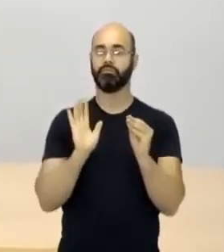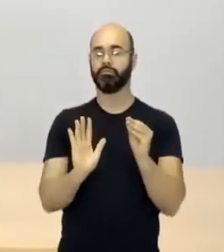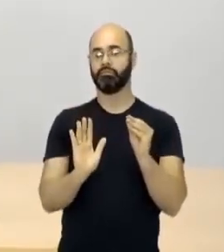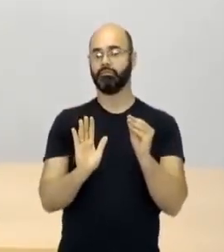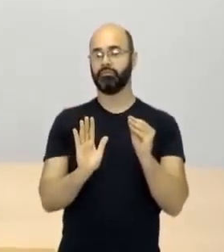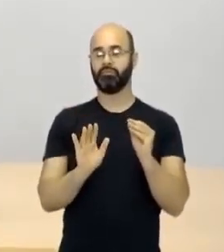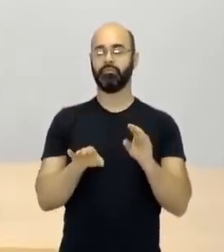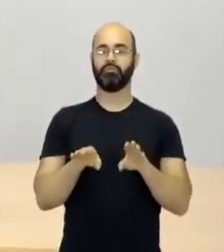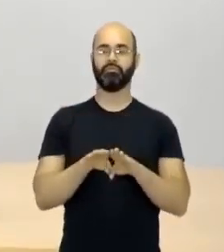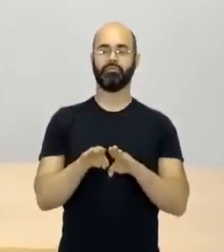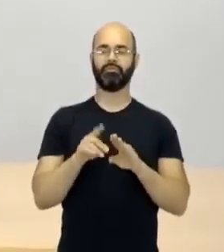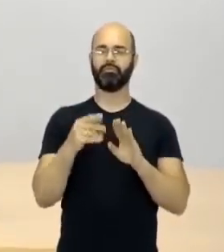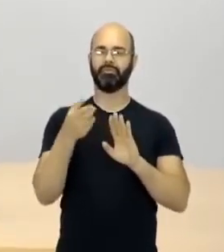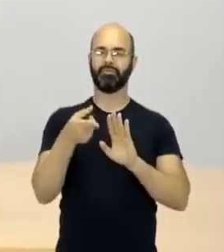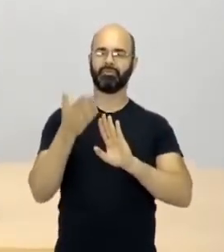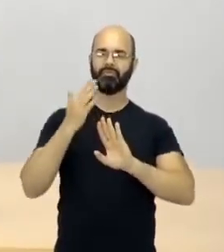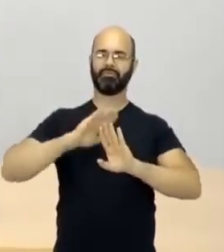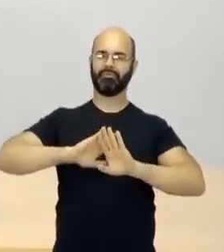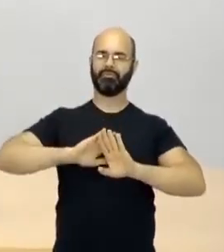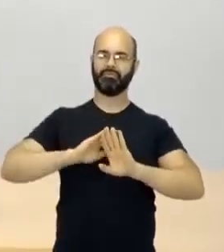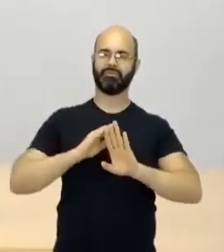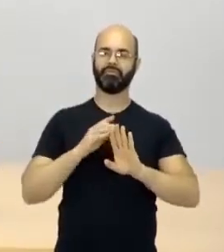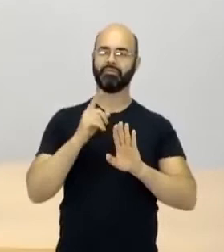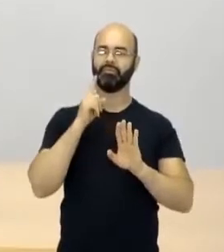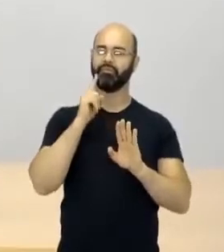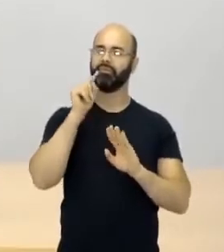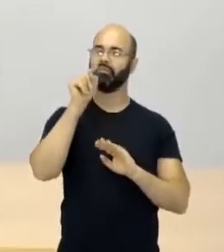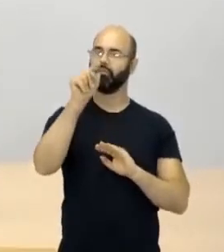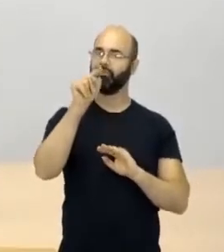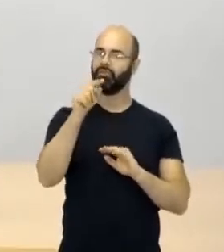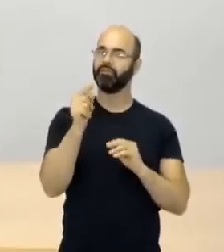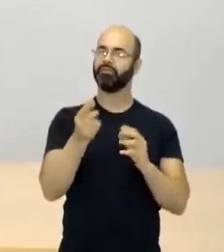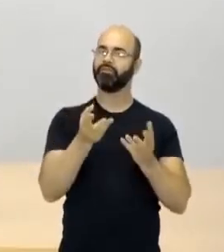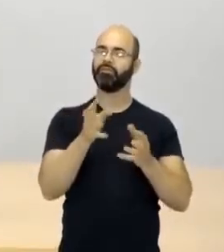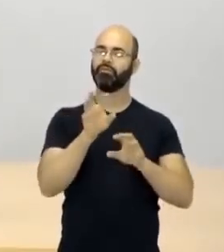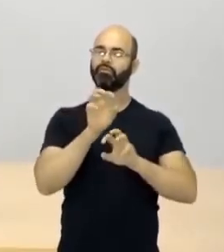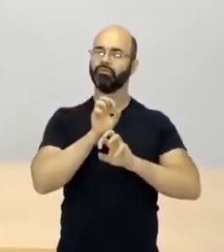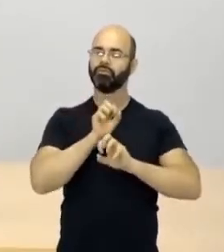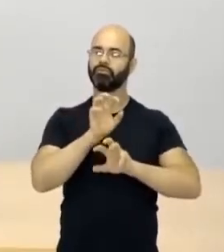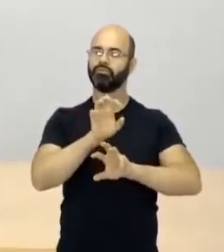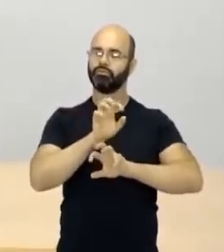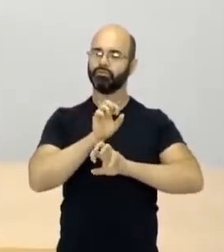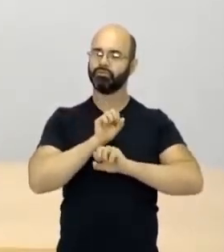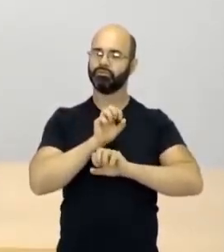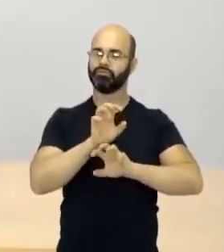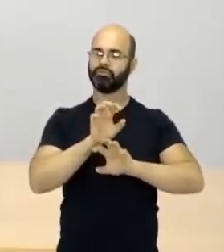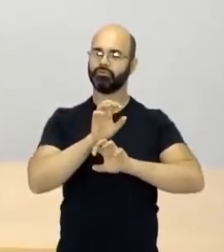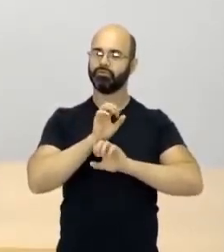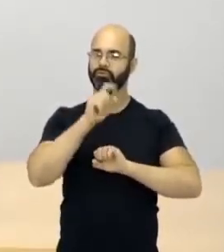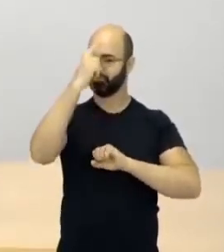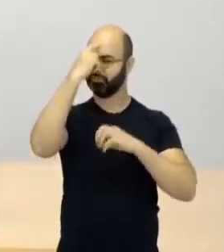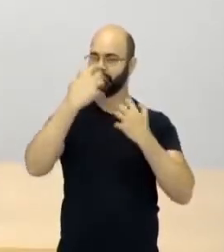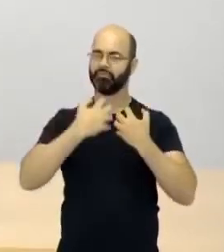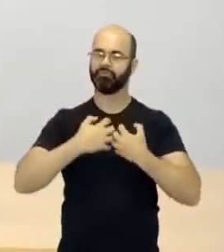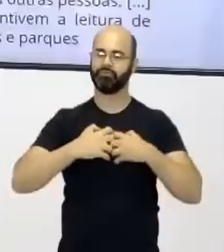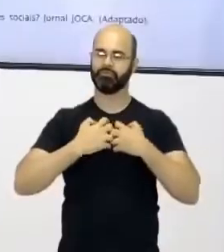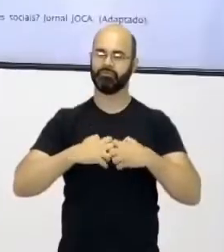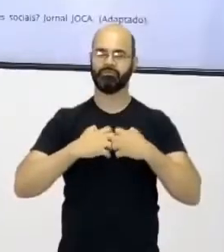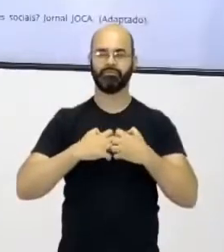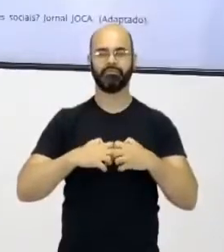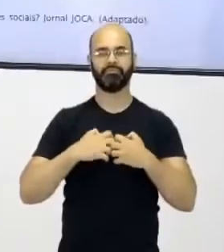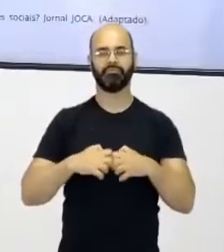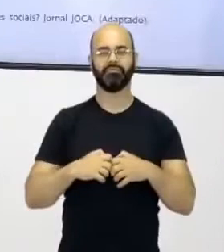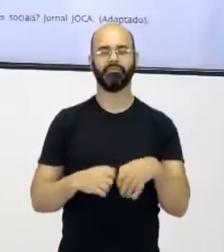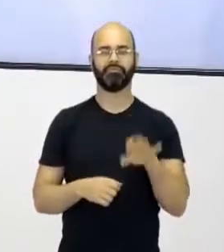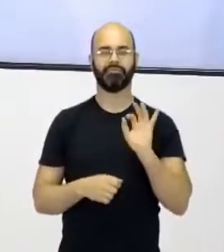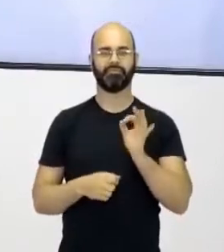uma outra intenção aí, que é a de que você comece a absorver tudo isso e faça uma reflexão, né? Muito bem. Então,